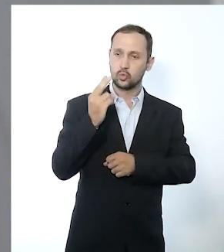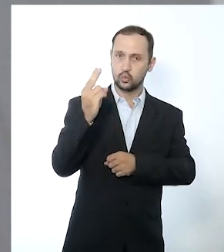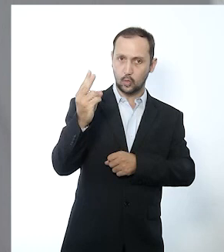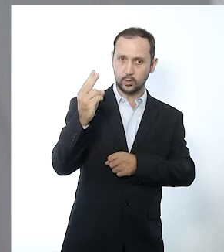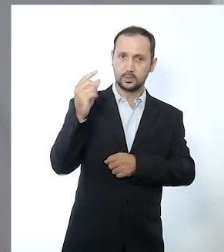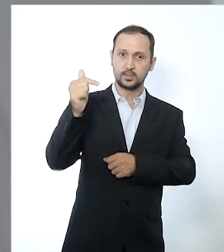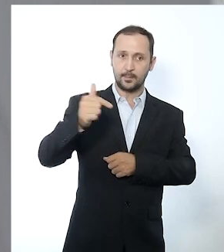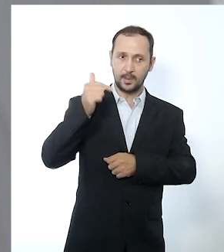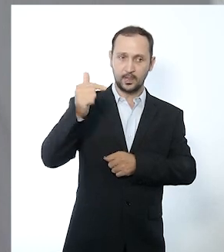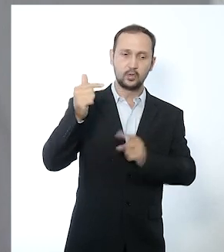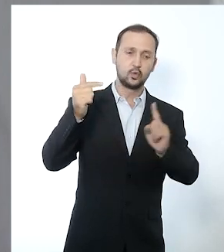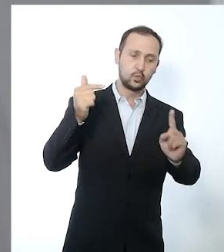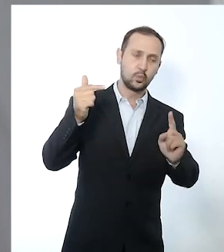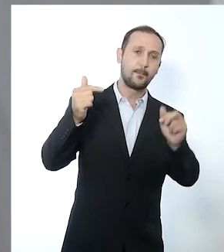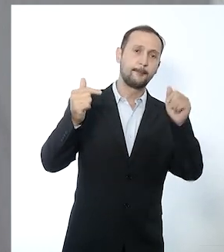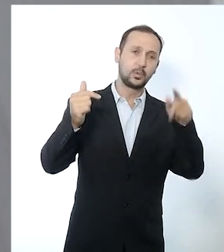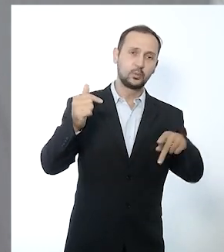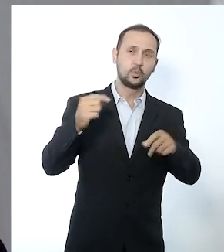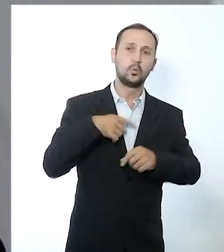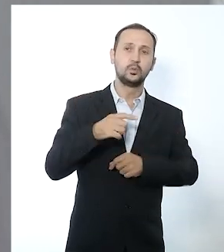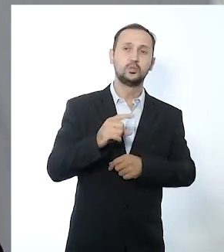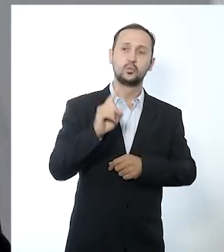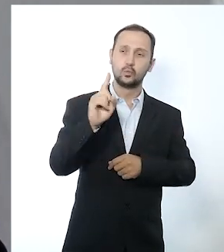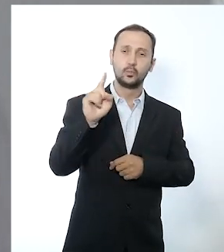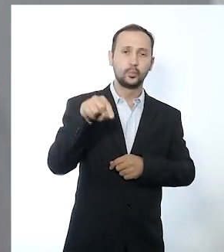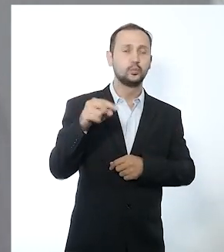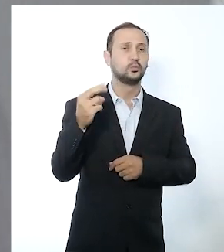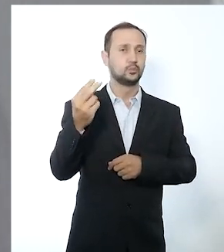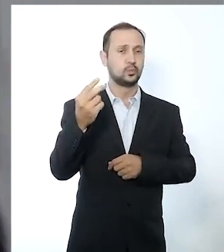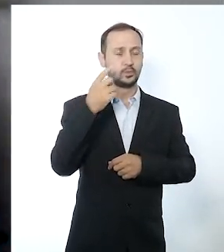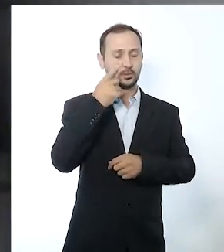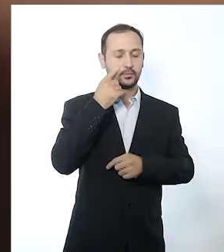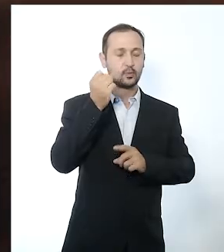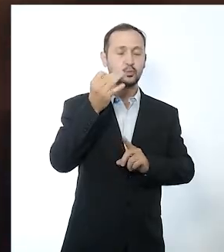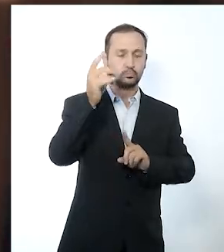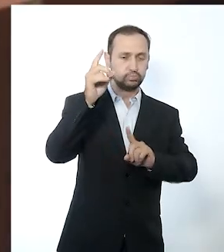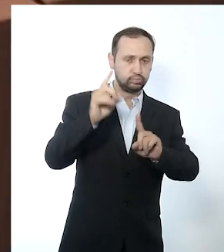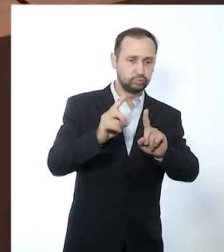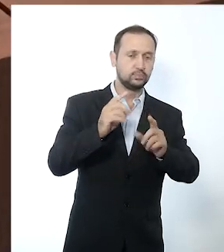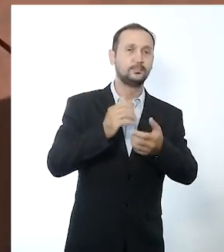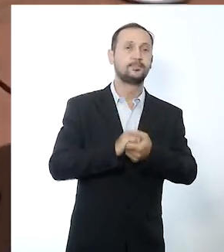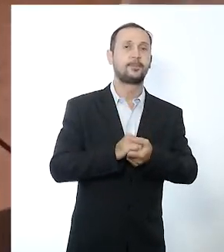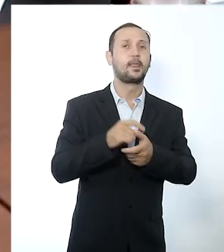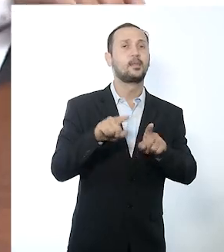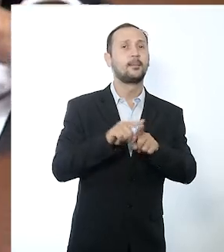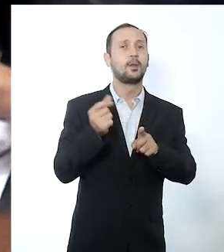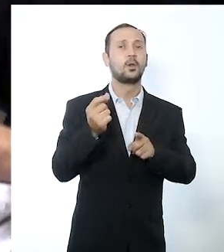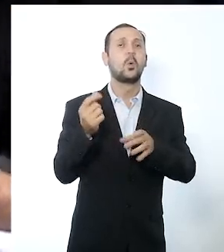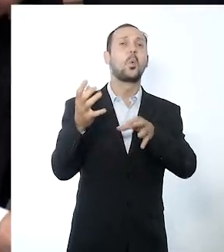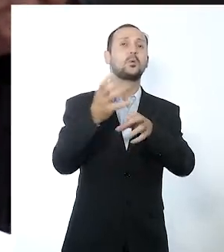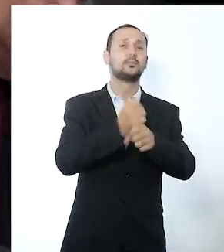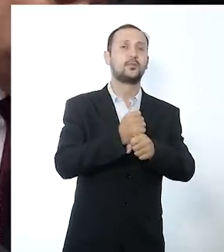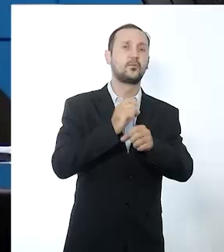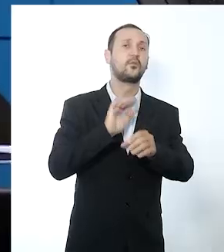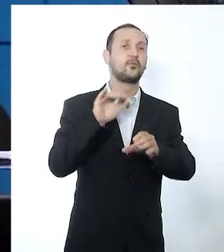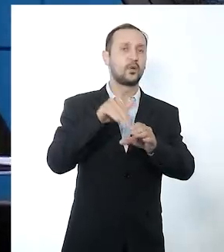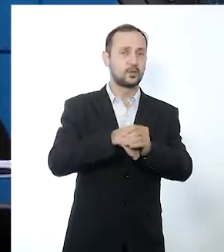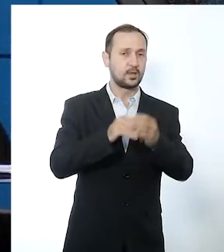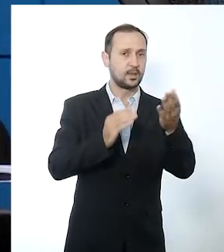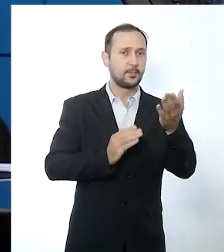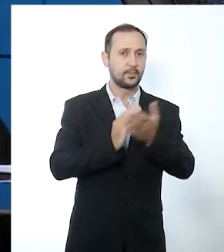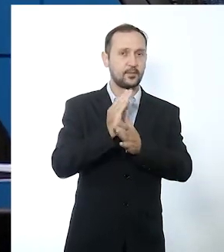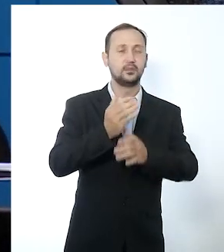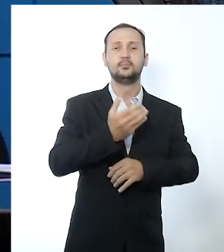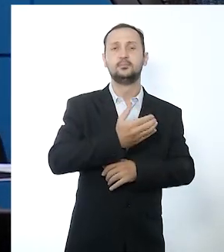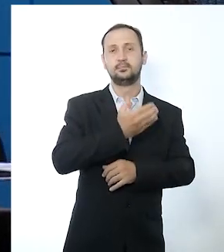para cada aposentado. Hoje, ela é de 1,2 e há tendência de queda. O orçamento também foi votado e aprovado